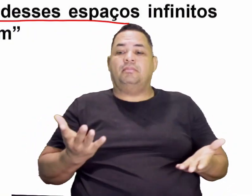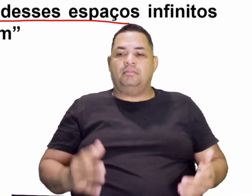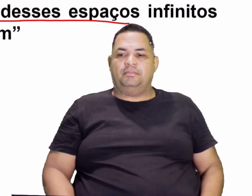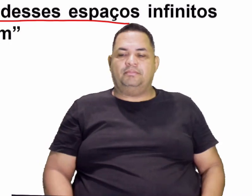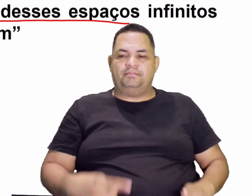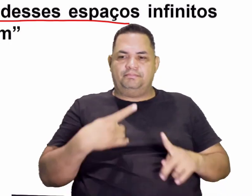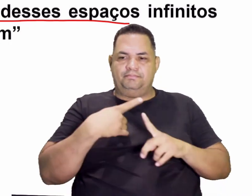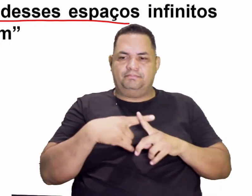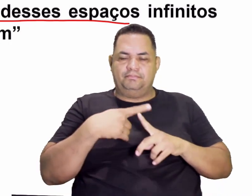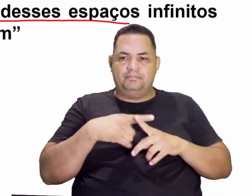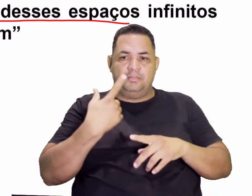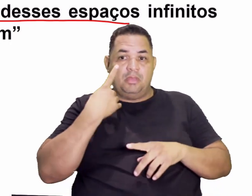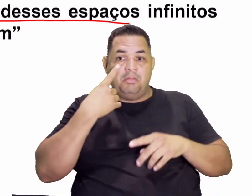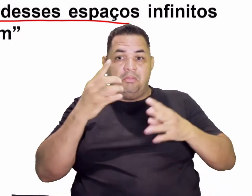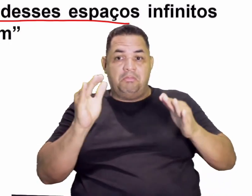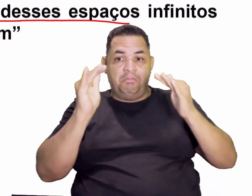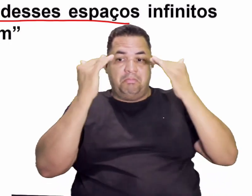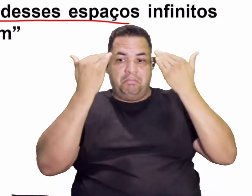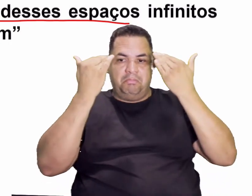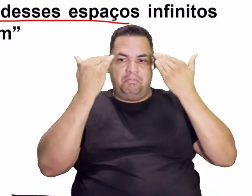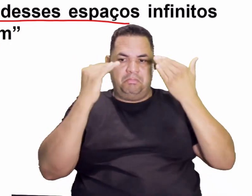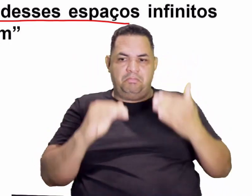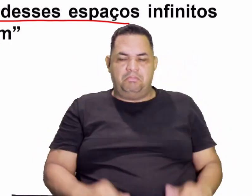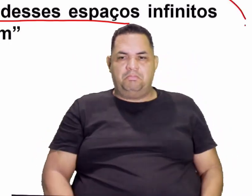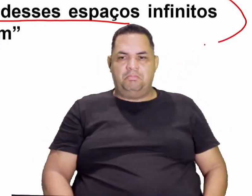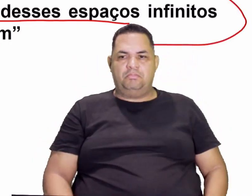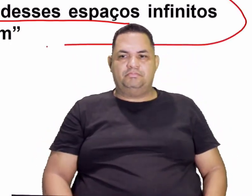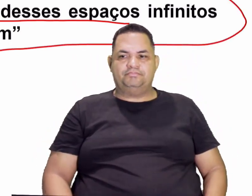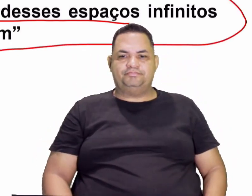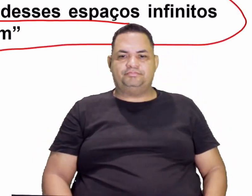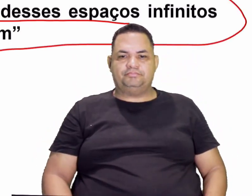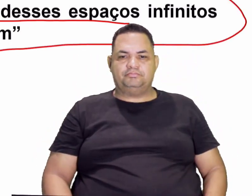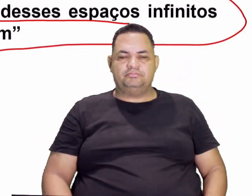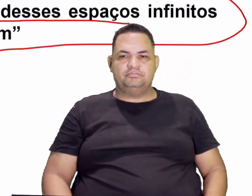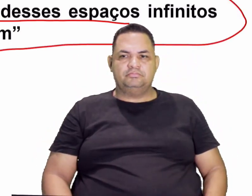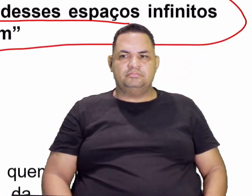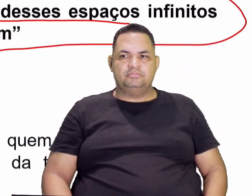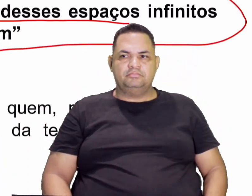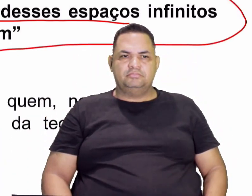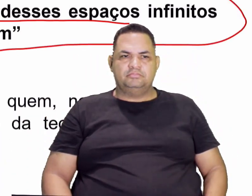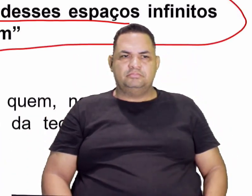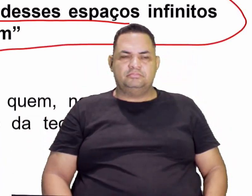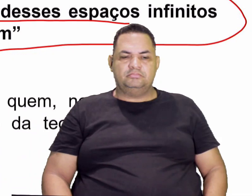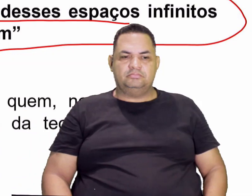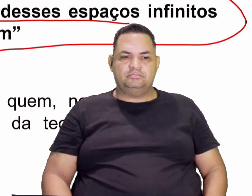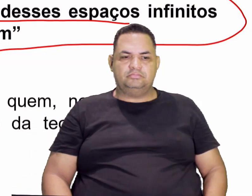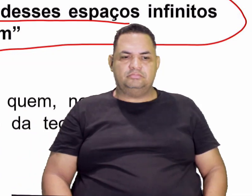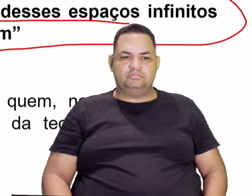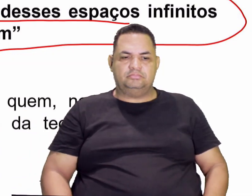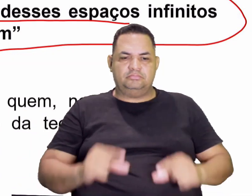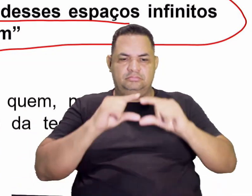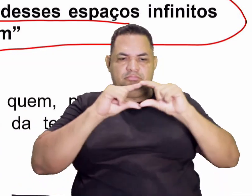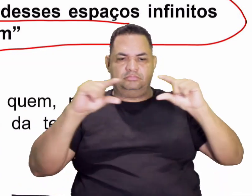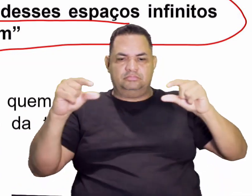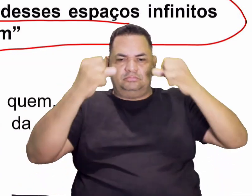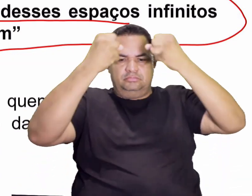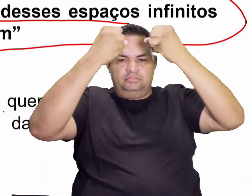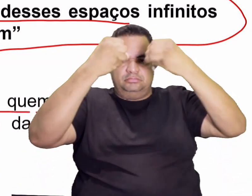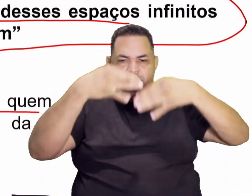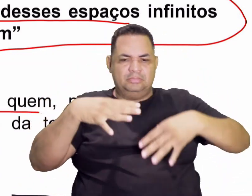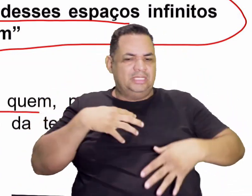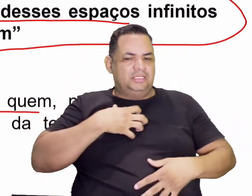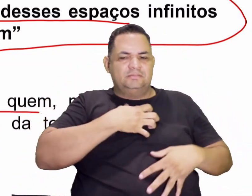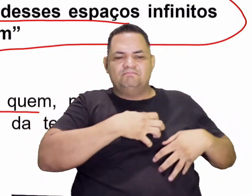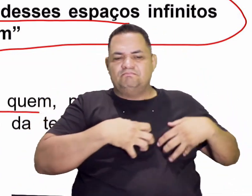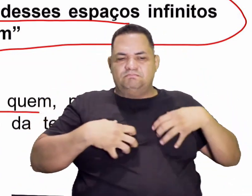apavora porque chama a atenção mesmo, esse universo. Essa frase explícita a